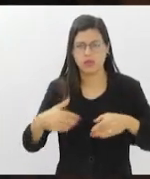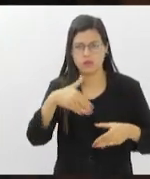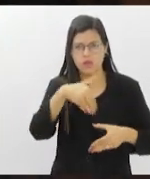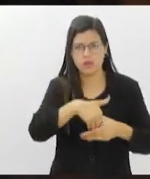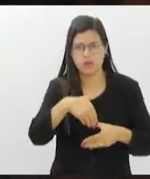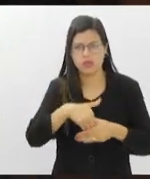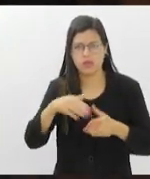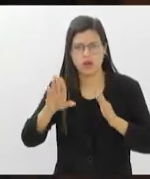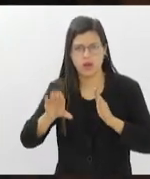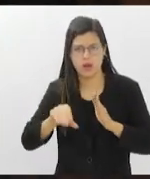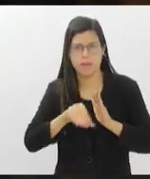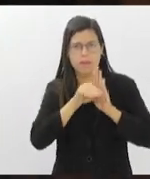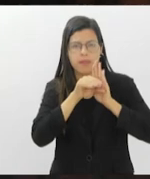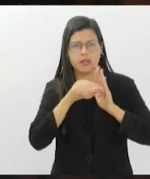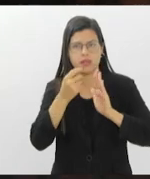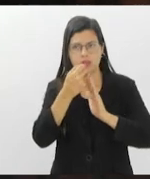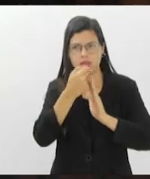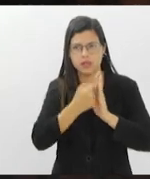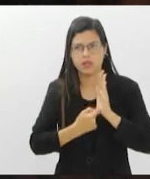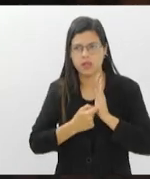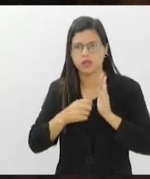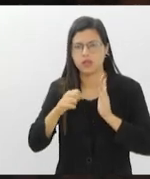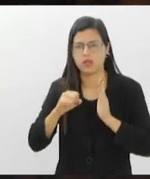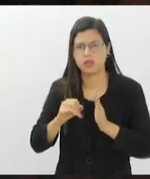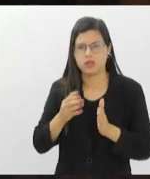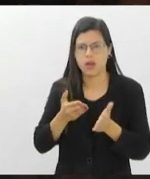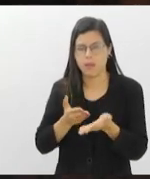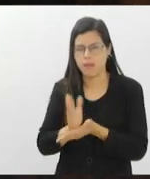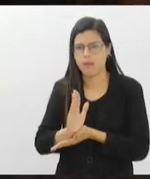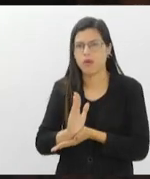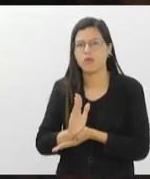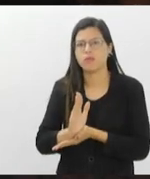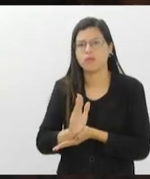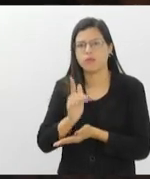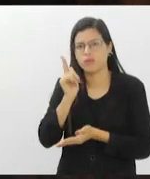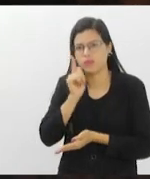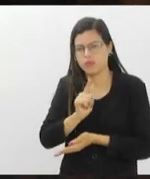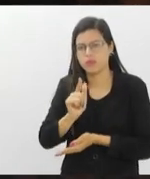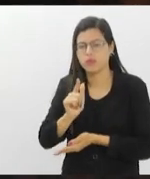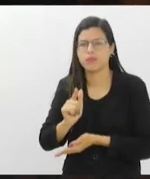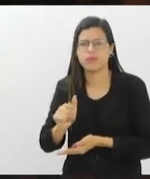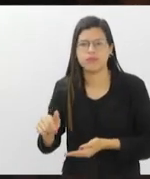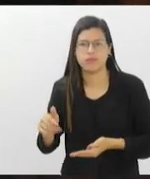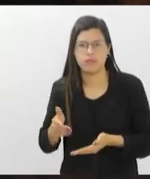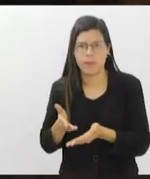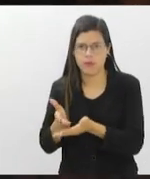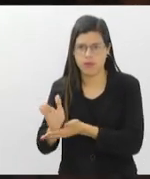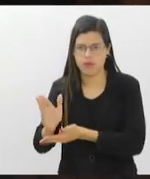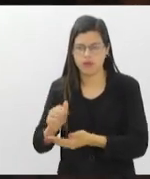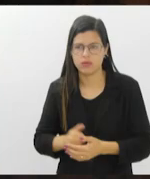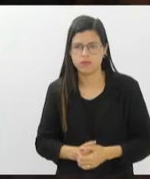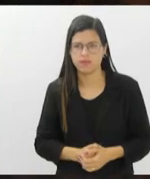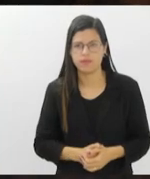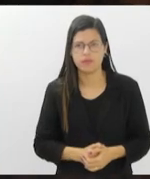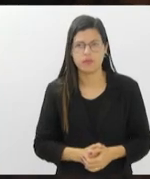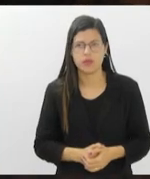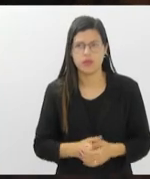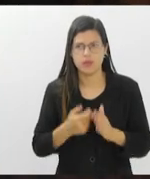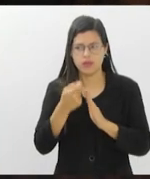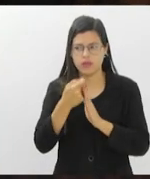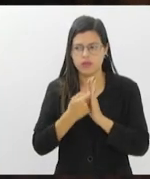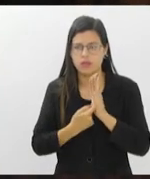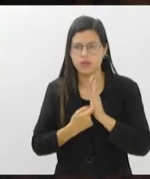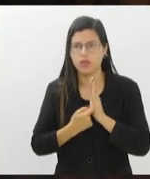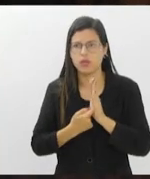votação, emenda de redação. Senhores que aprovam, permaneçam como estão. Aprovado. Em votação, a redação do vencido